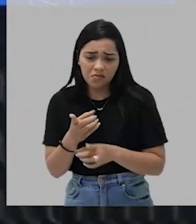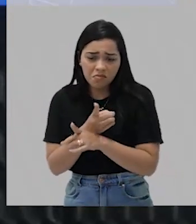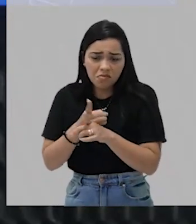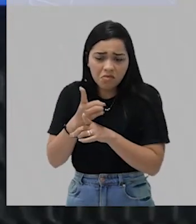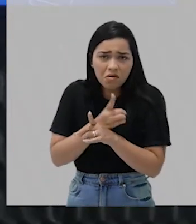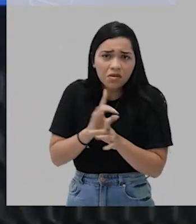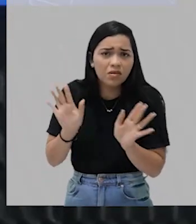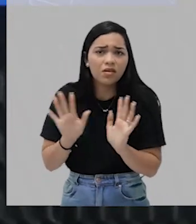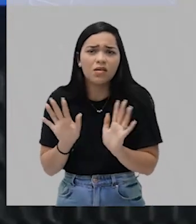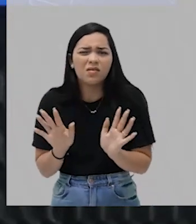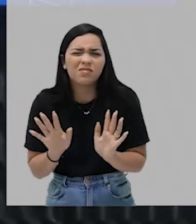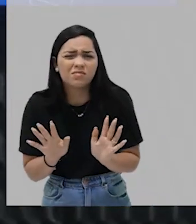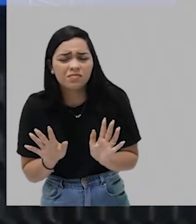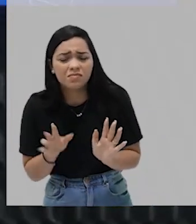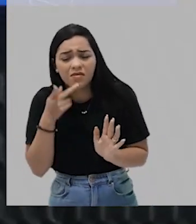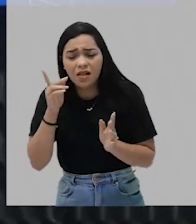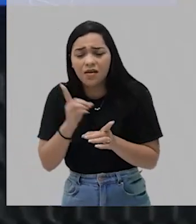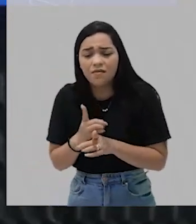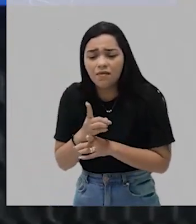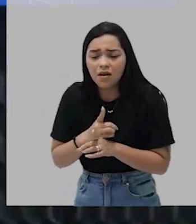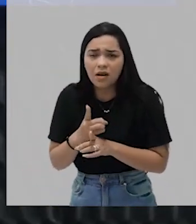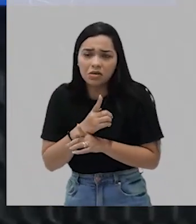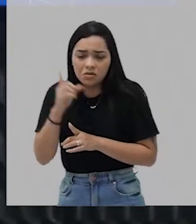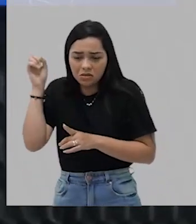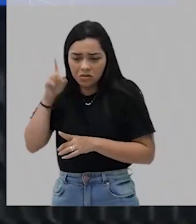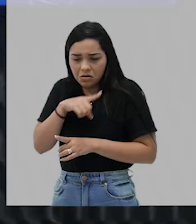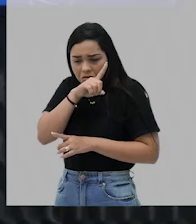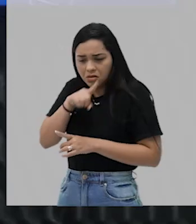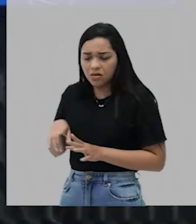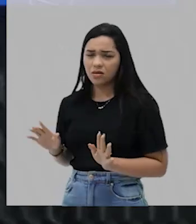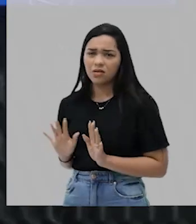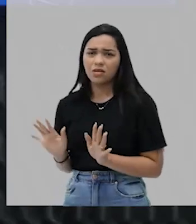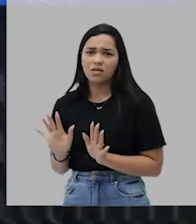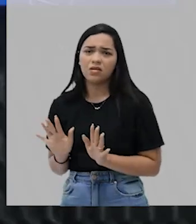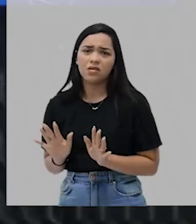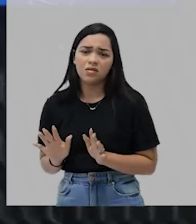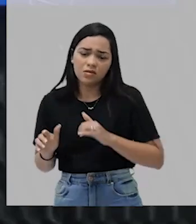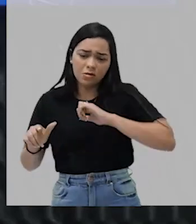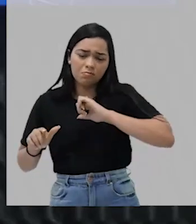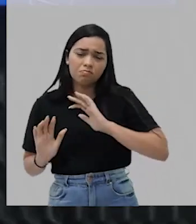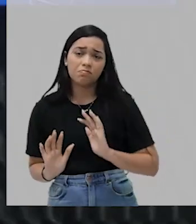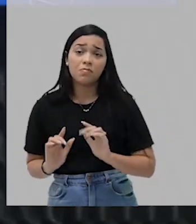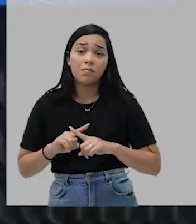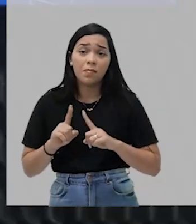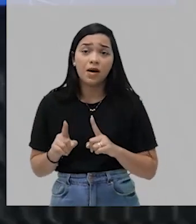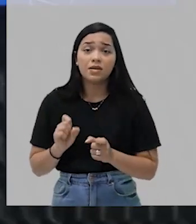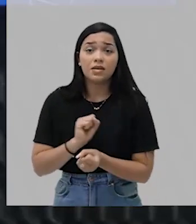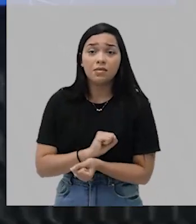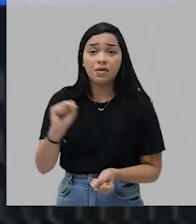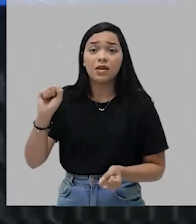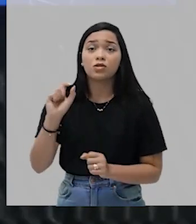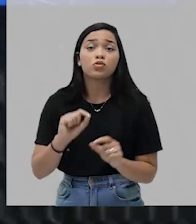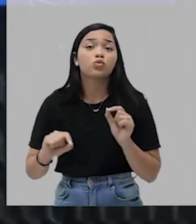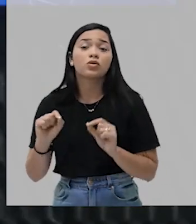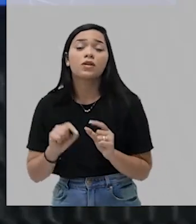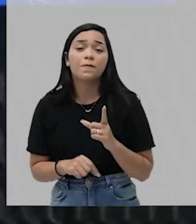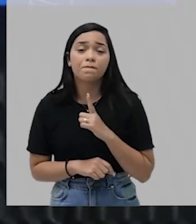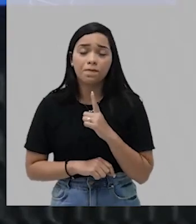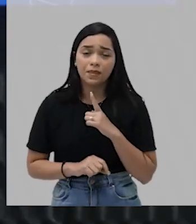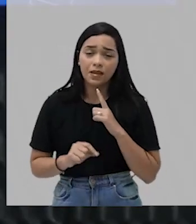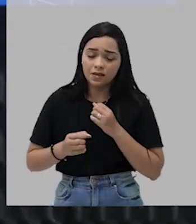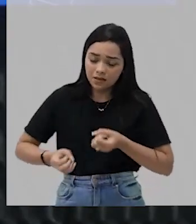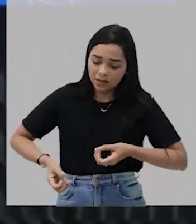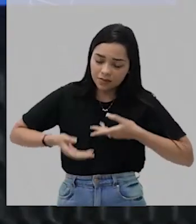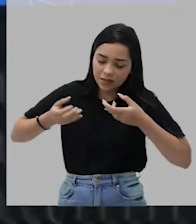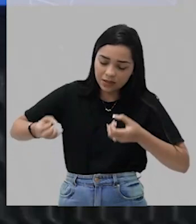news, e não de ser negacionistas, mas é a liberdade, basicamente, de se